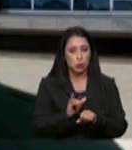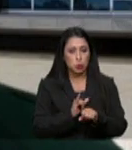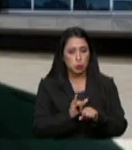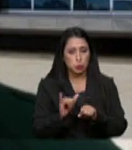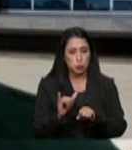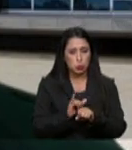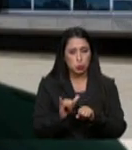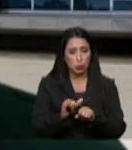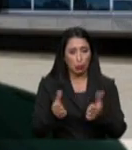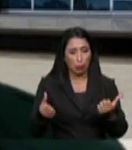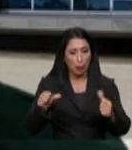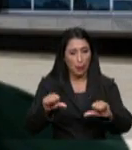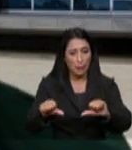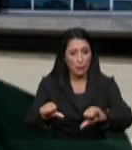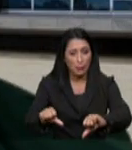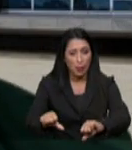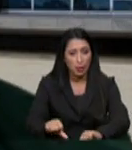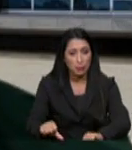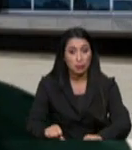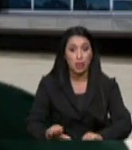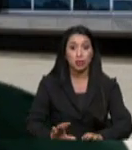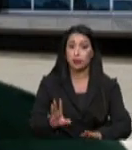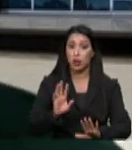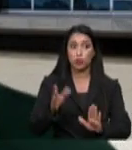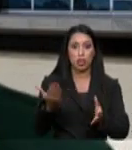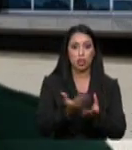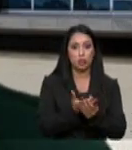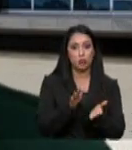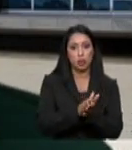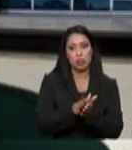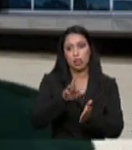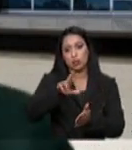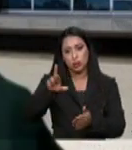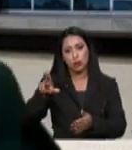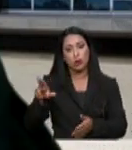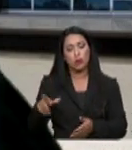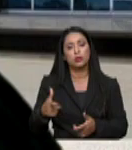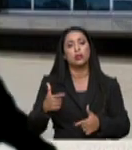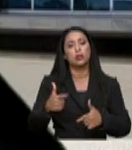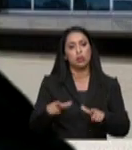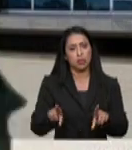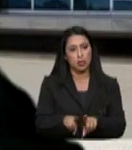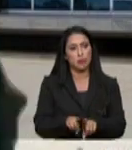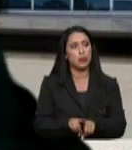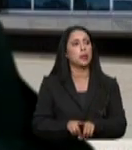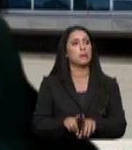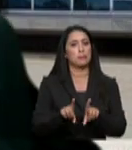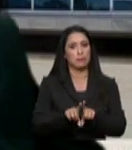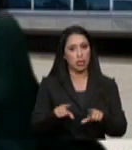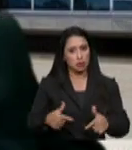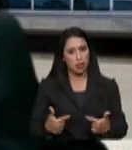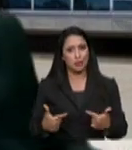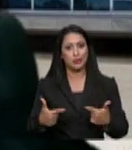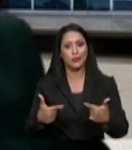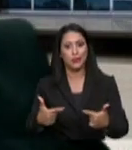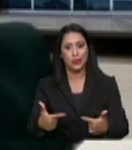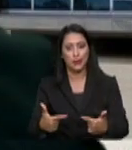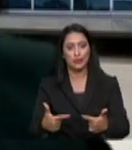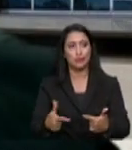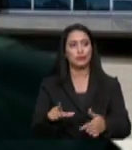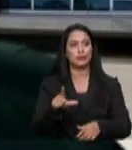carros eu não sou nesse caso como em muitos outros não se furtou a atuar o gato